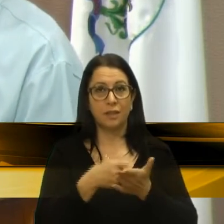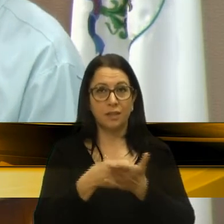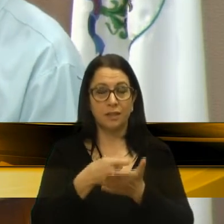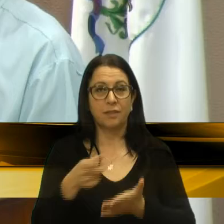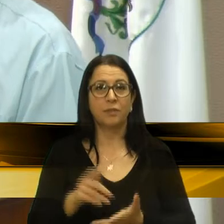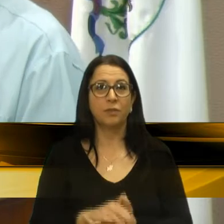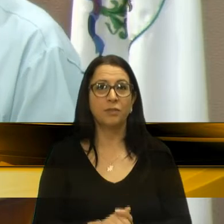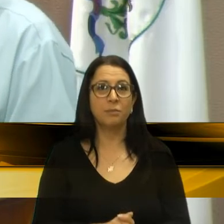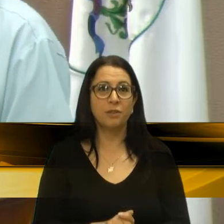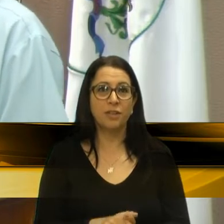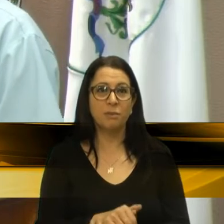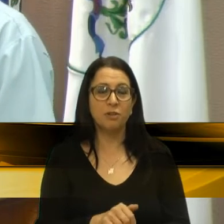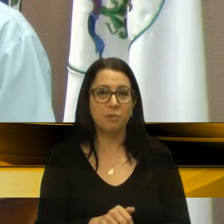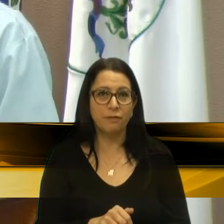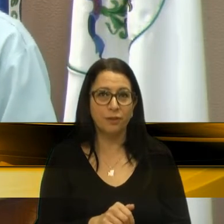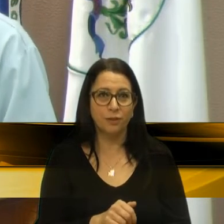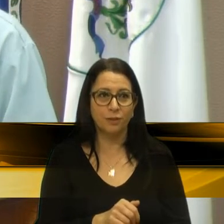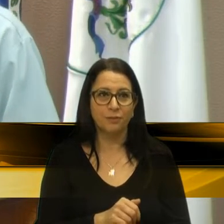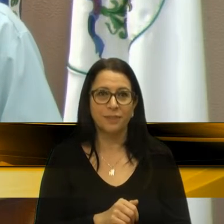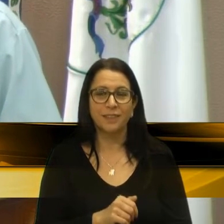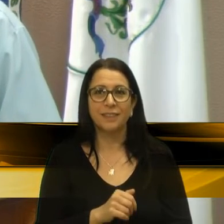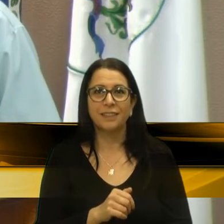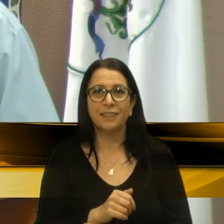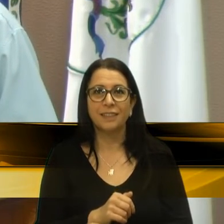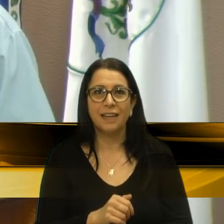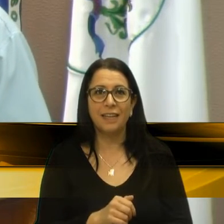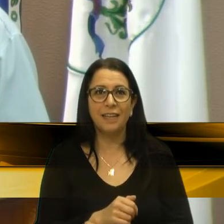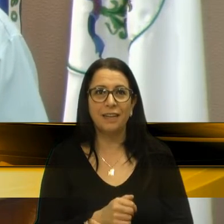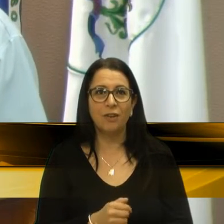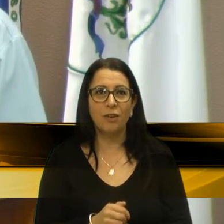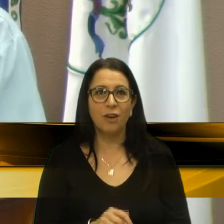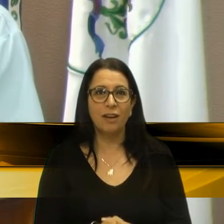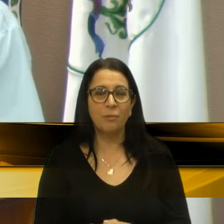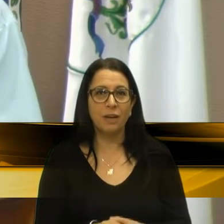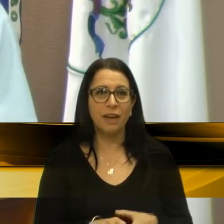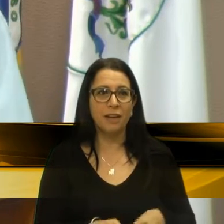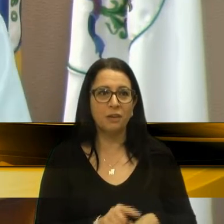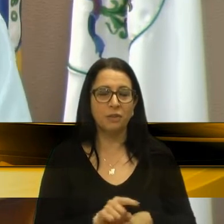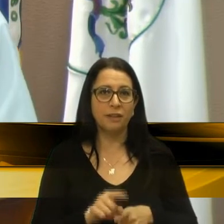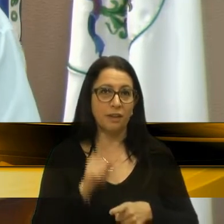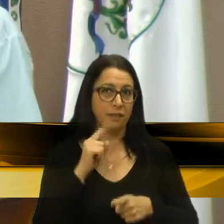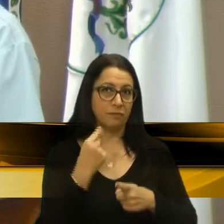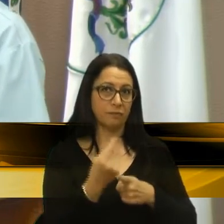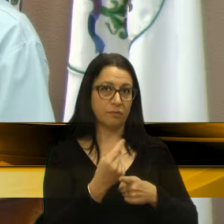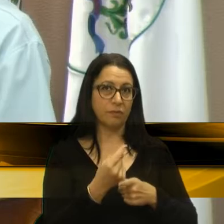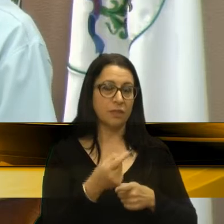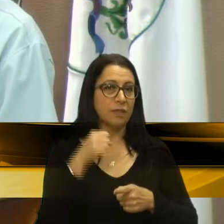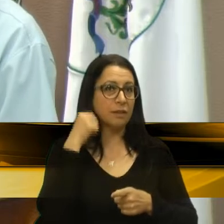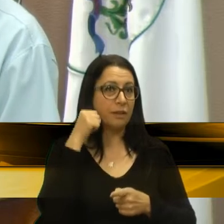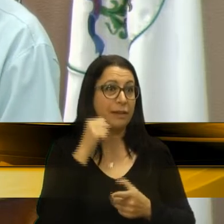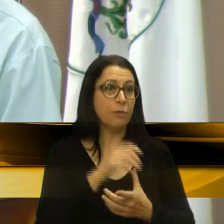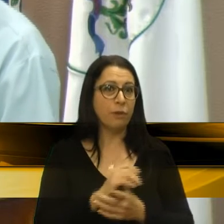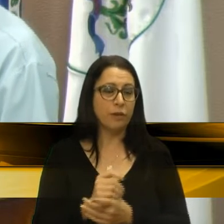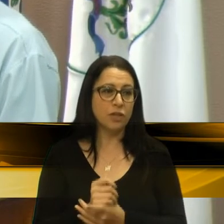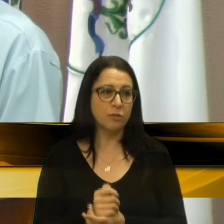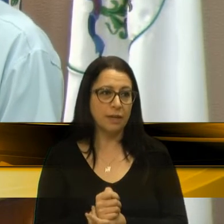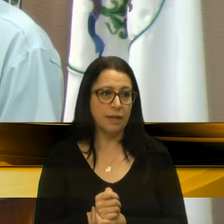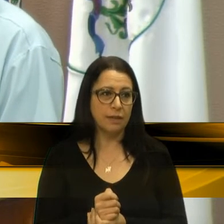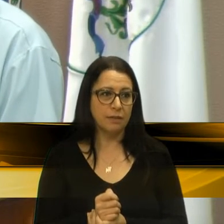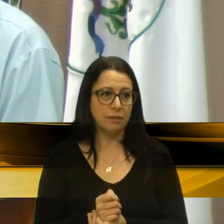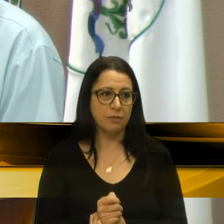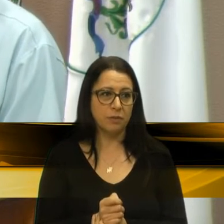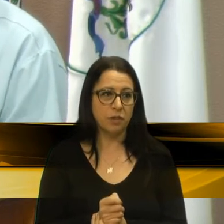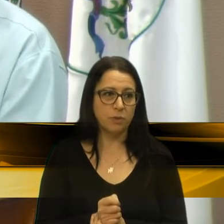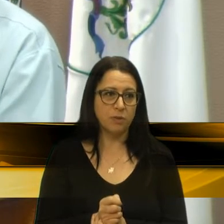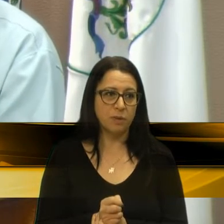a questão do aeroporto na cidade de caxias do sul será bem então o senador mais uma vez está e estará na frente o